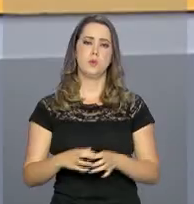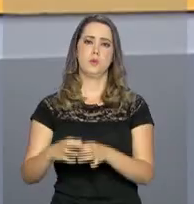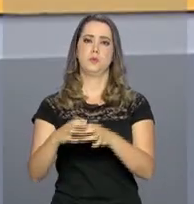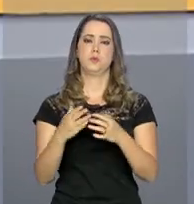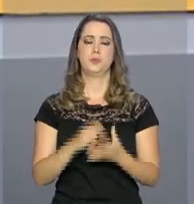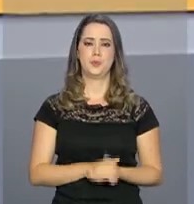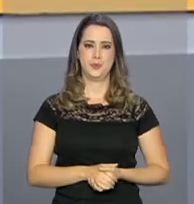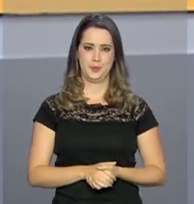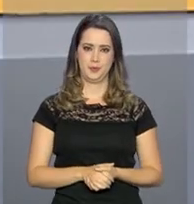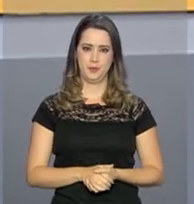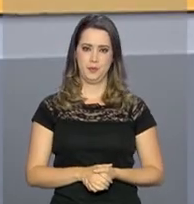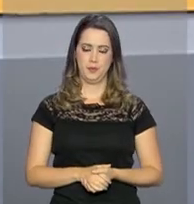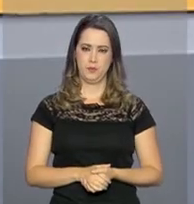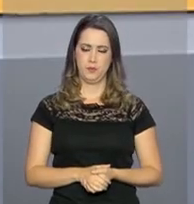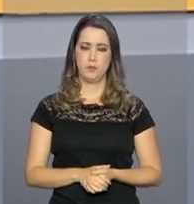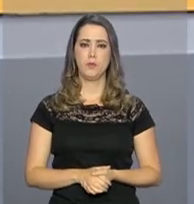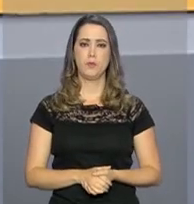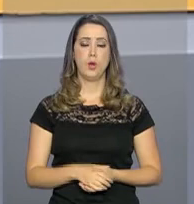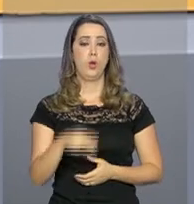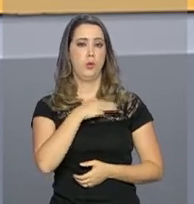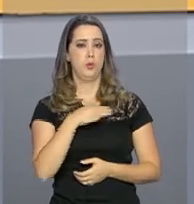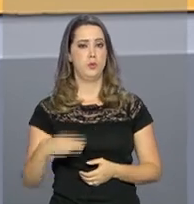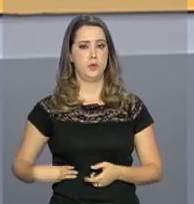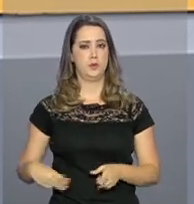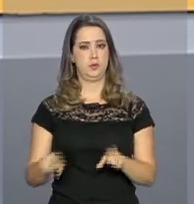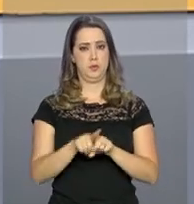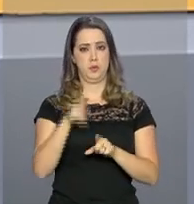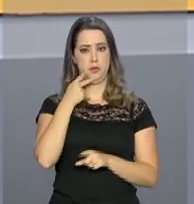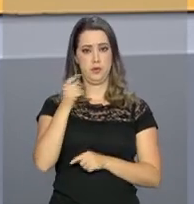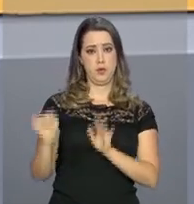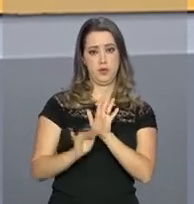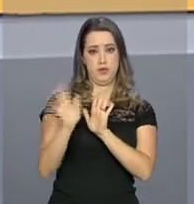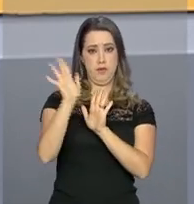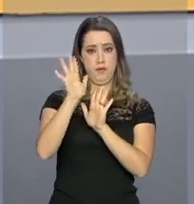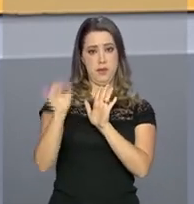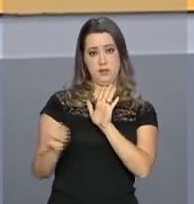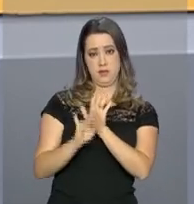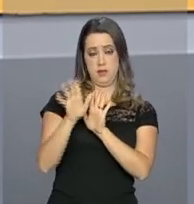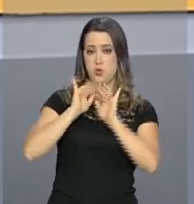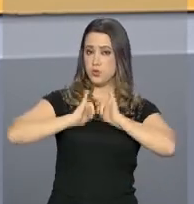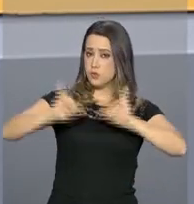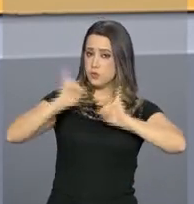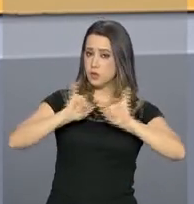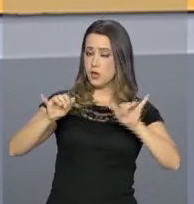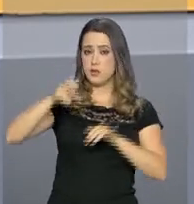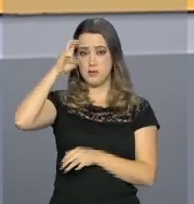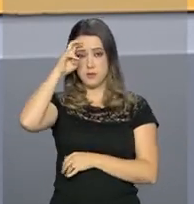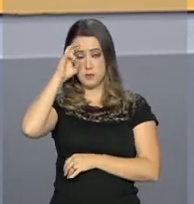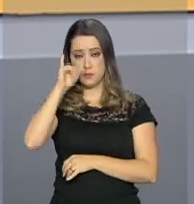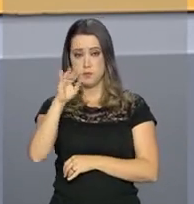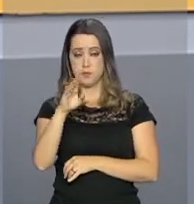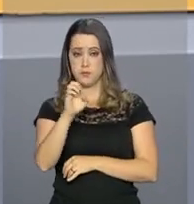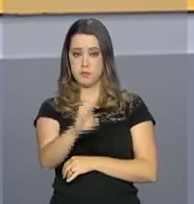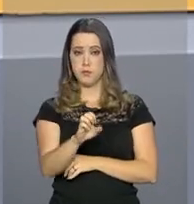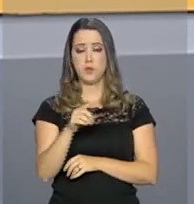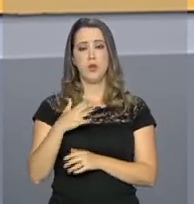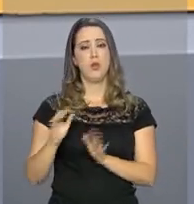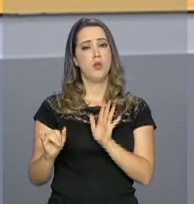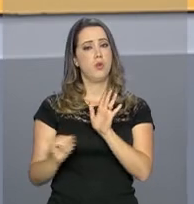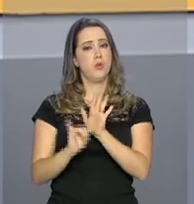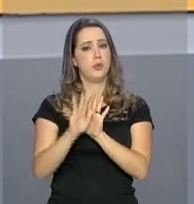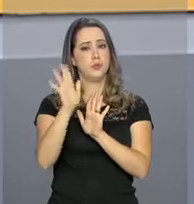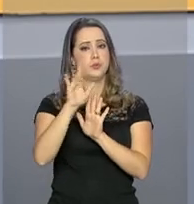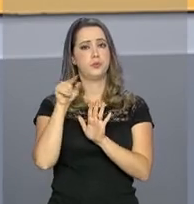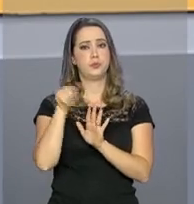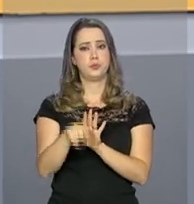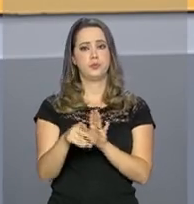empresa. O ministro da Fazenda também comentou a prévia da inflação divulgada nesta quinta-feira pelo IBGE. O Índice Nacional